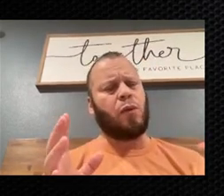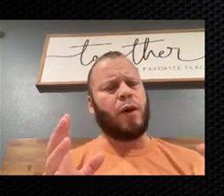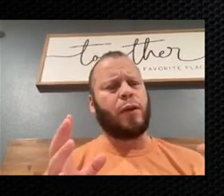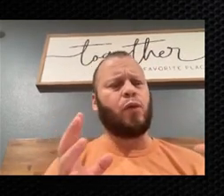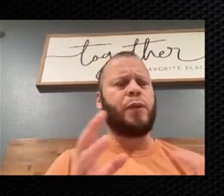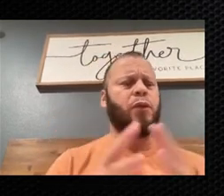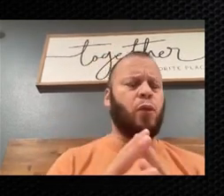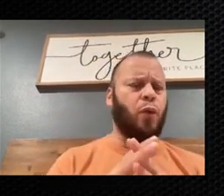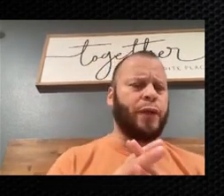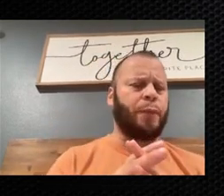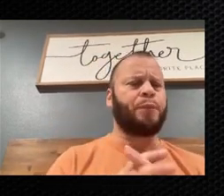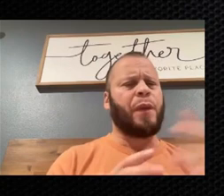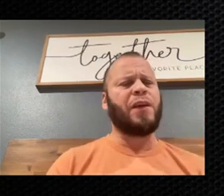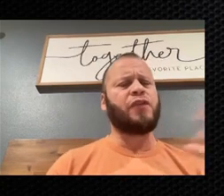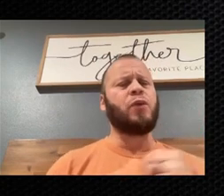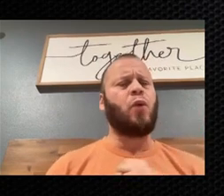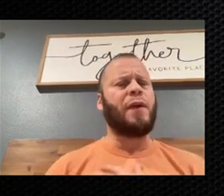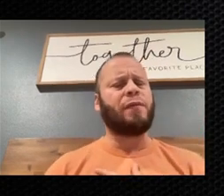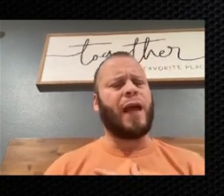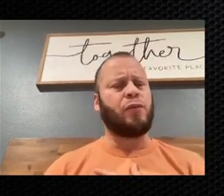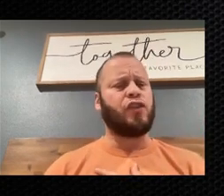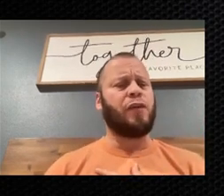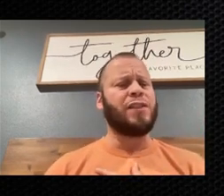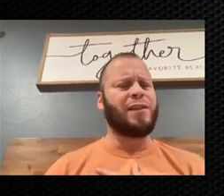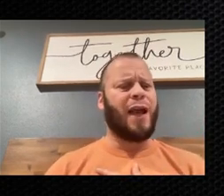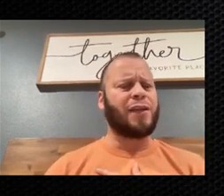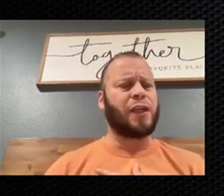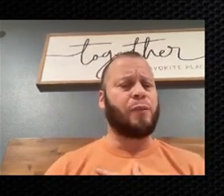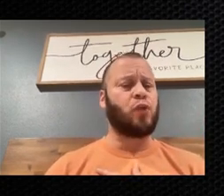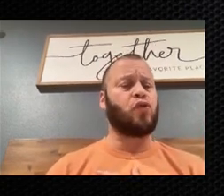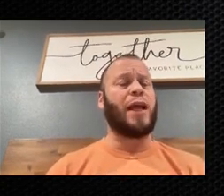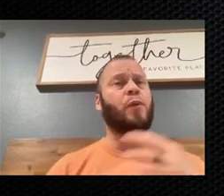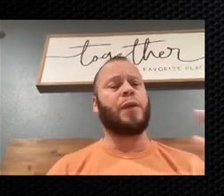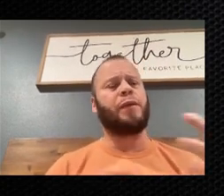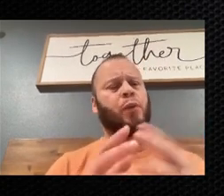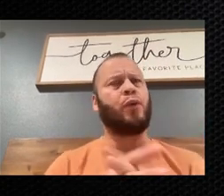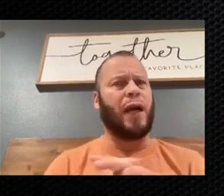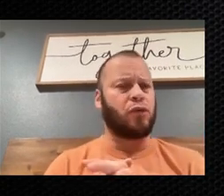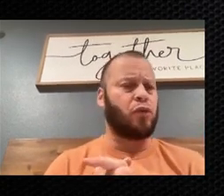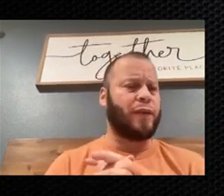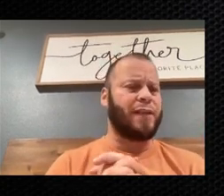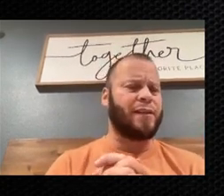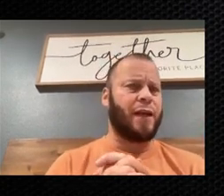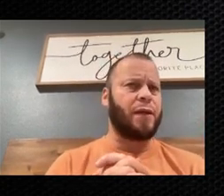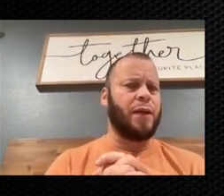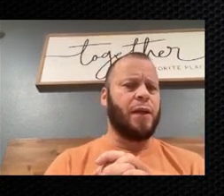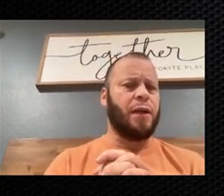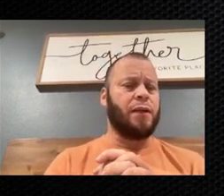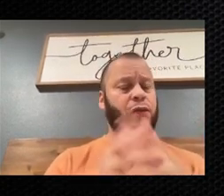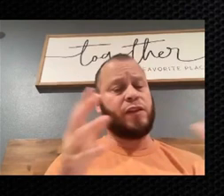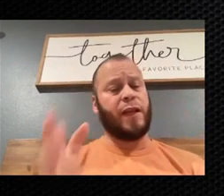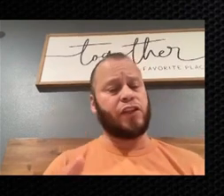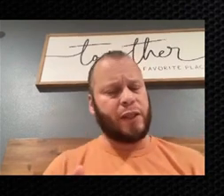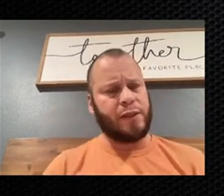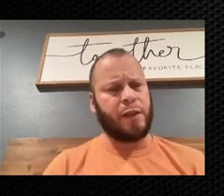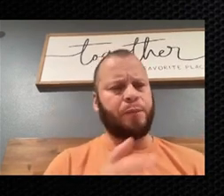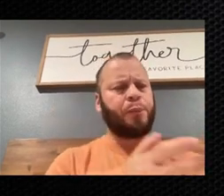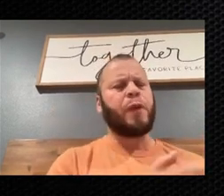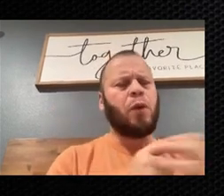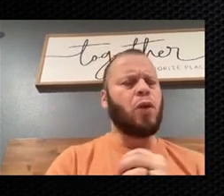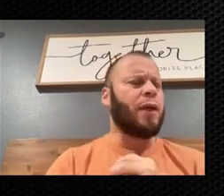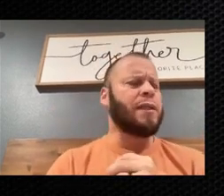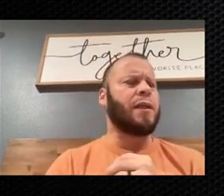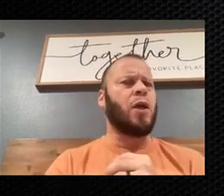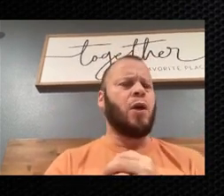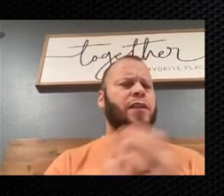sei se você concorda comigo ou não mas vá no comentário diga você acha que bolsonaro perdeu por causa do TSE se você acha que sim